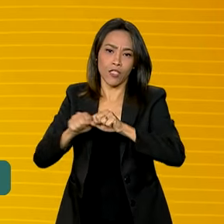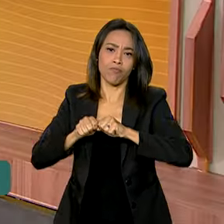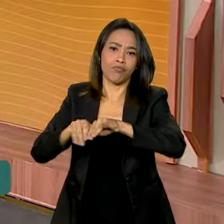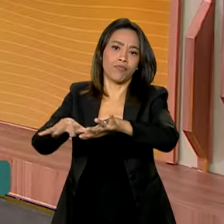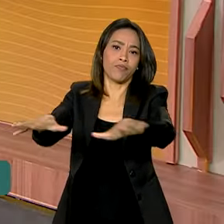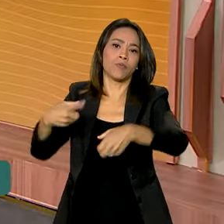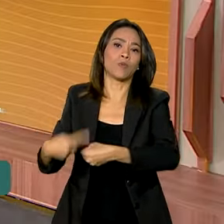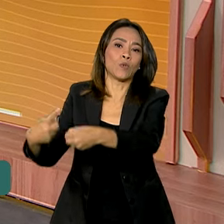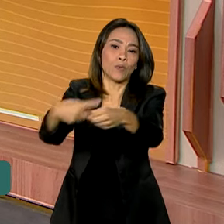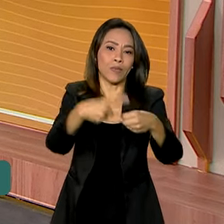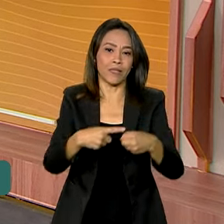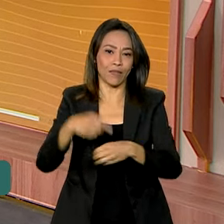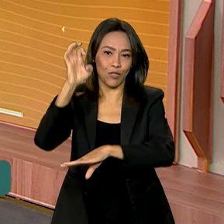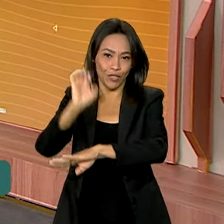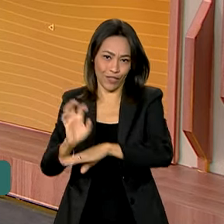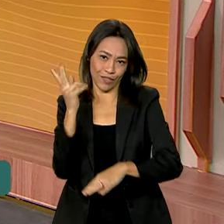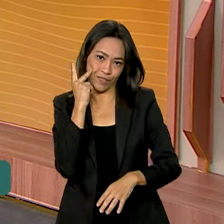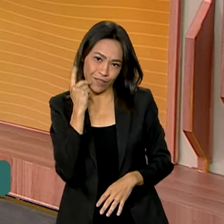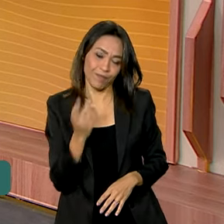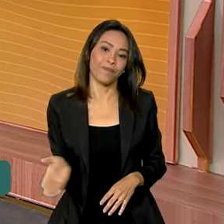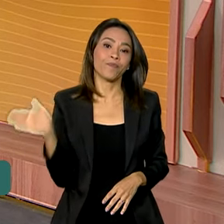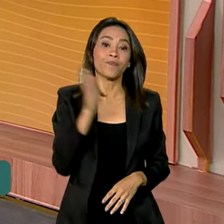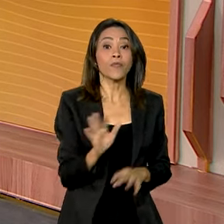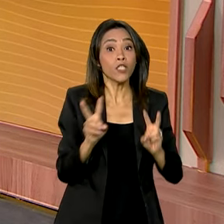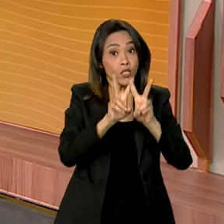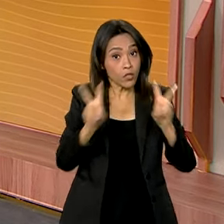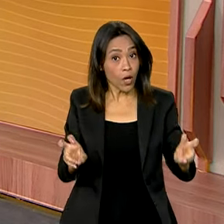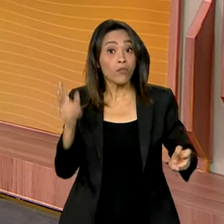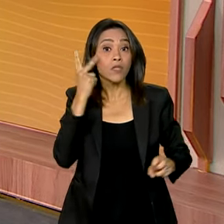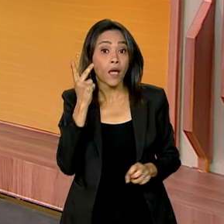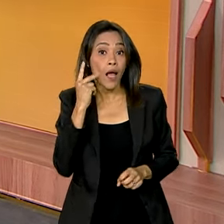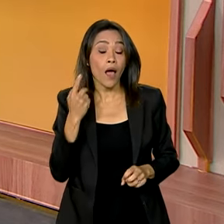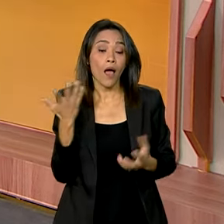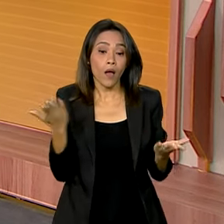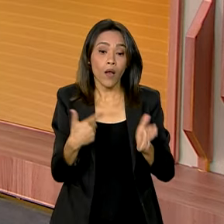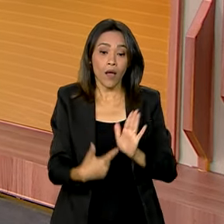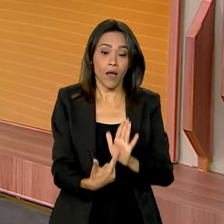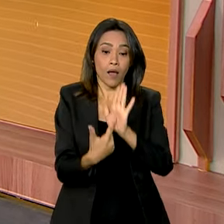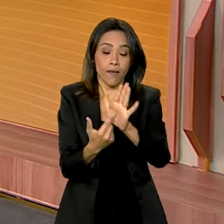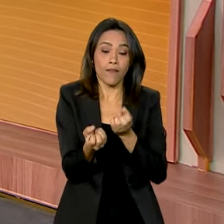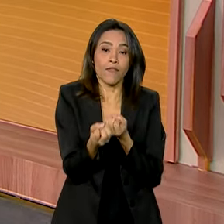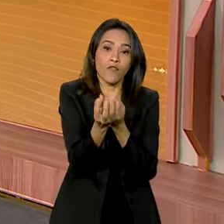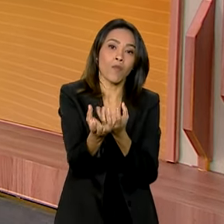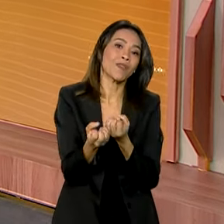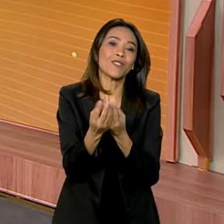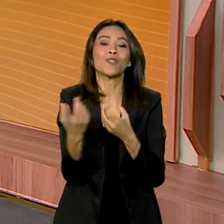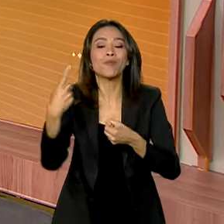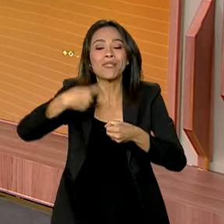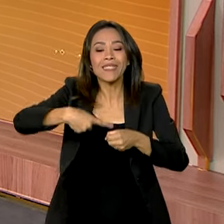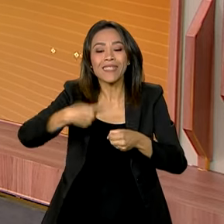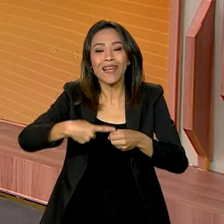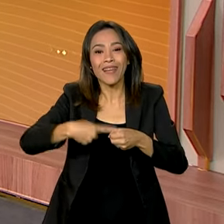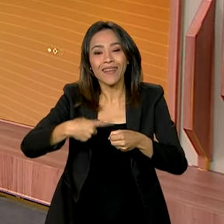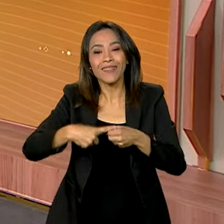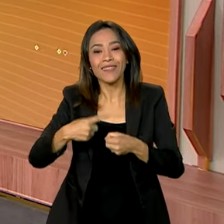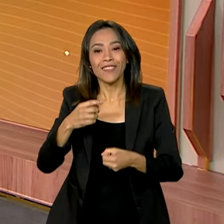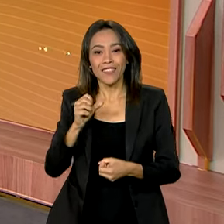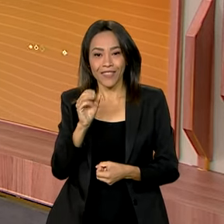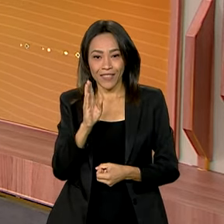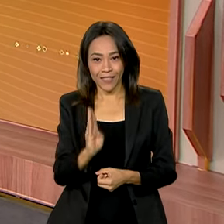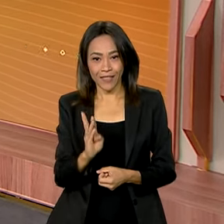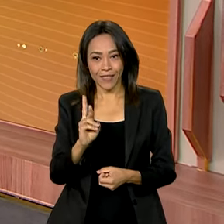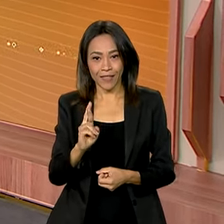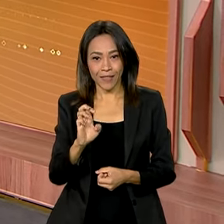cearenses. E por falar no Ceará, a gente traz agora dados sobre a cidade de Brejo Santo. Esse foi um dos